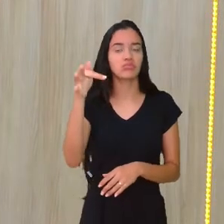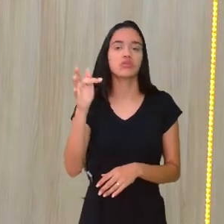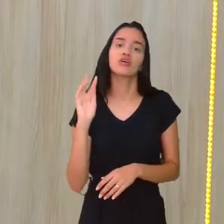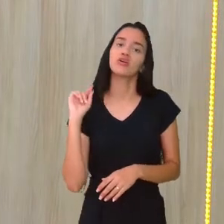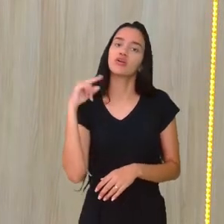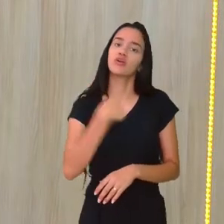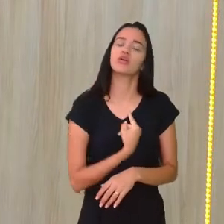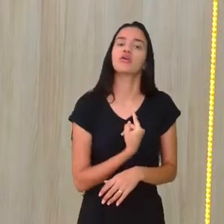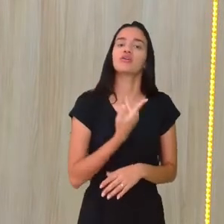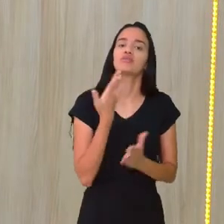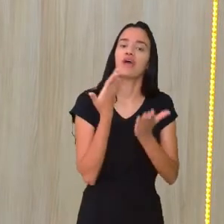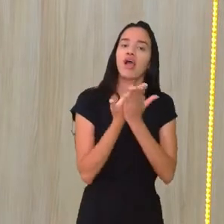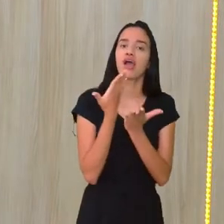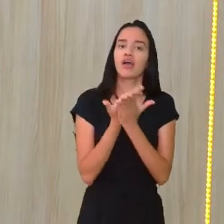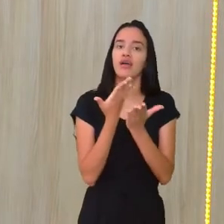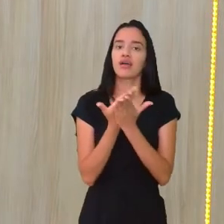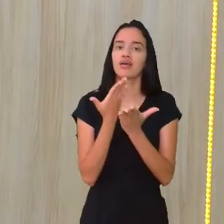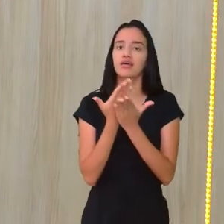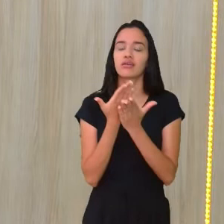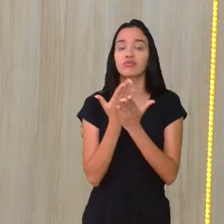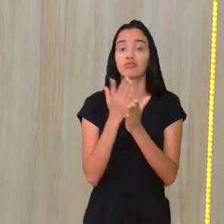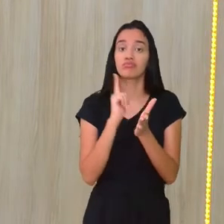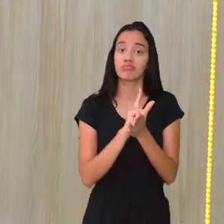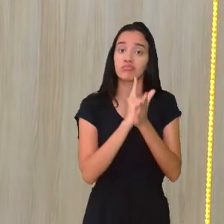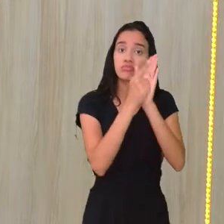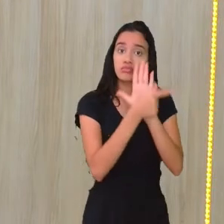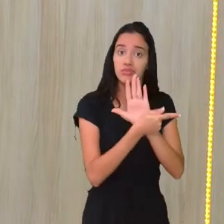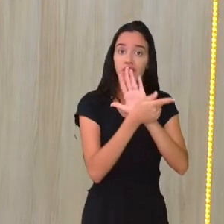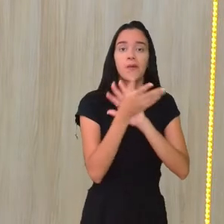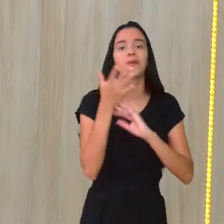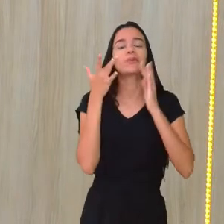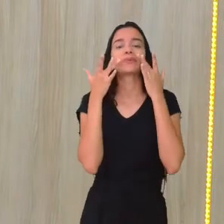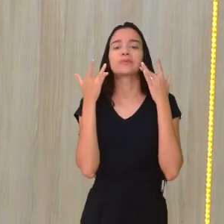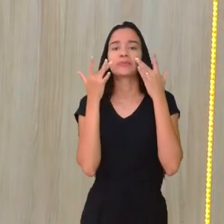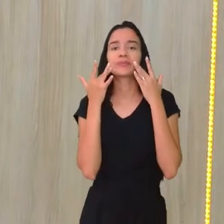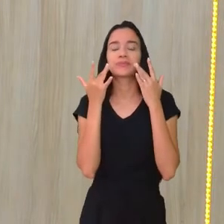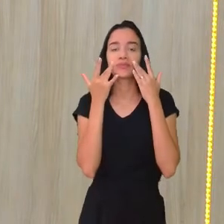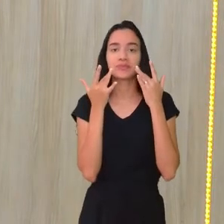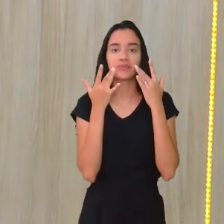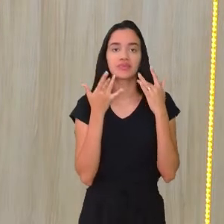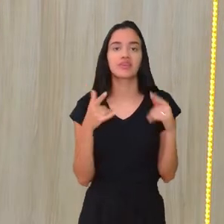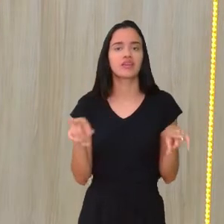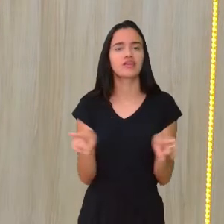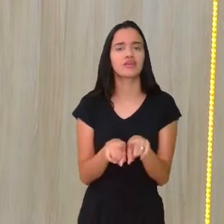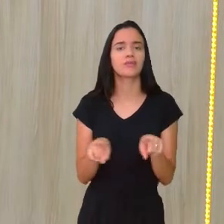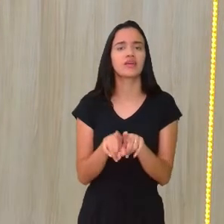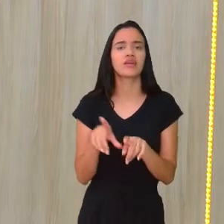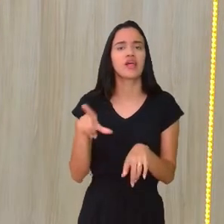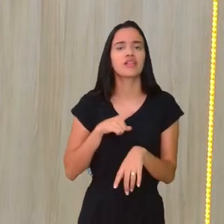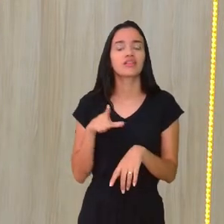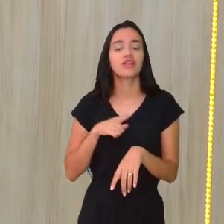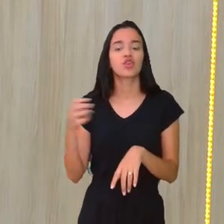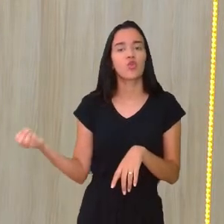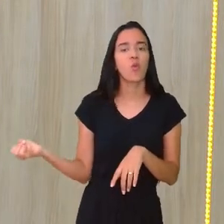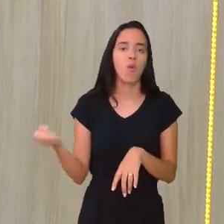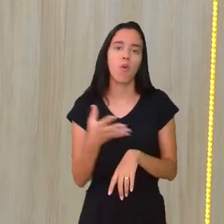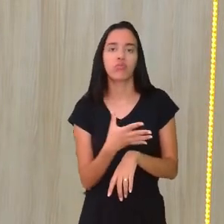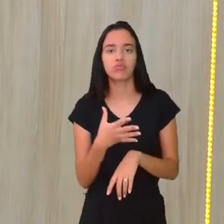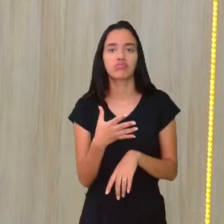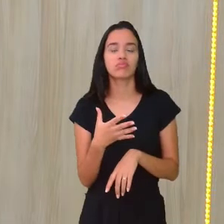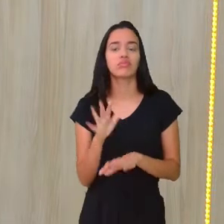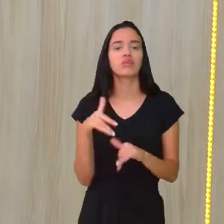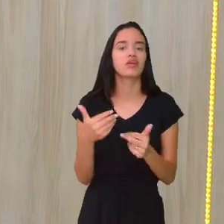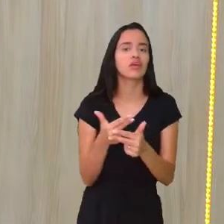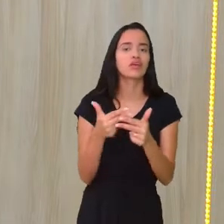Nós vamos dar uma aula, não é, desse gênero, peça teatral, e vamos ter novidades, algo